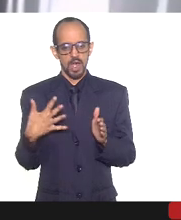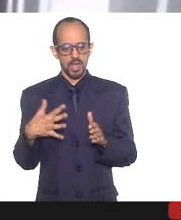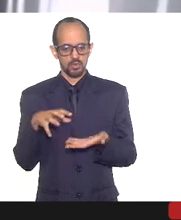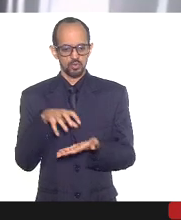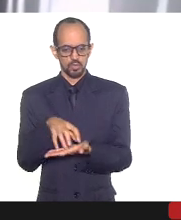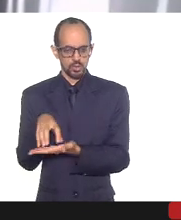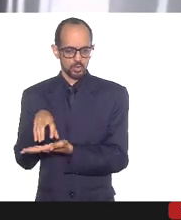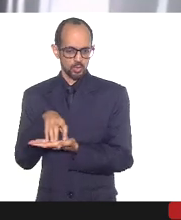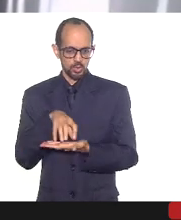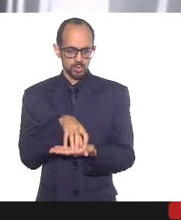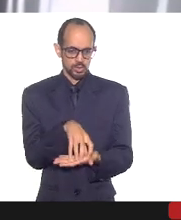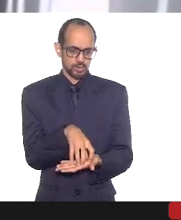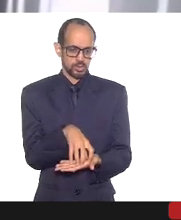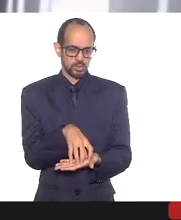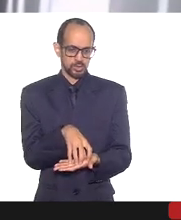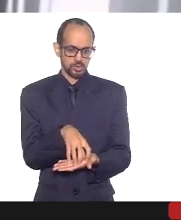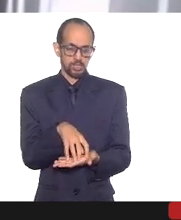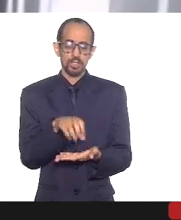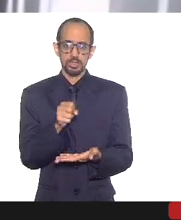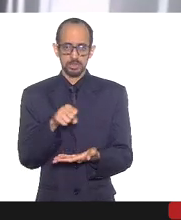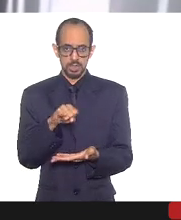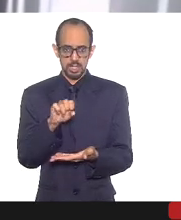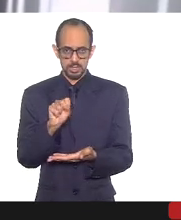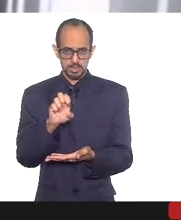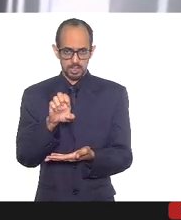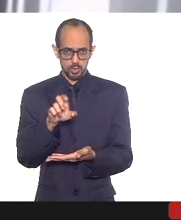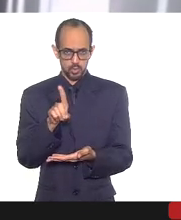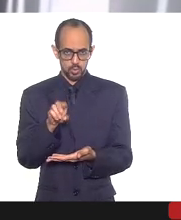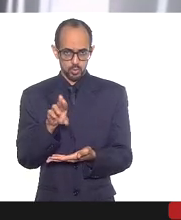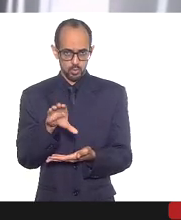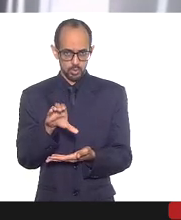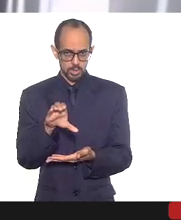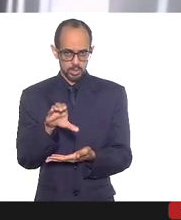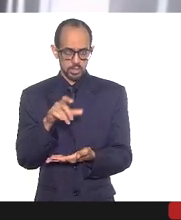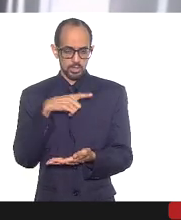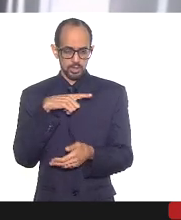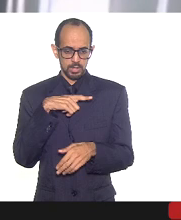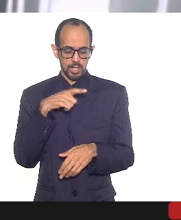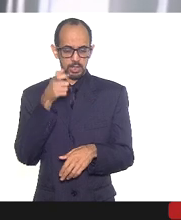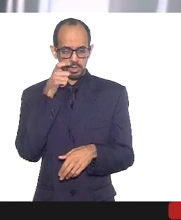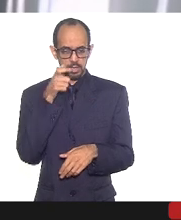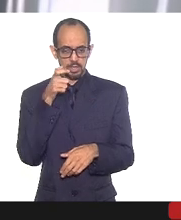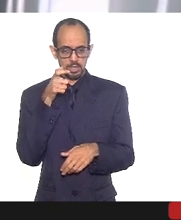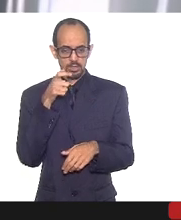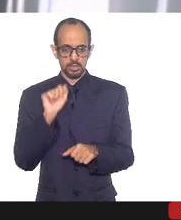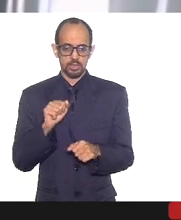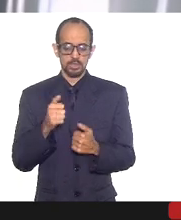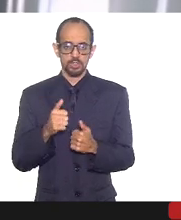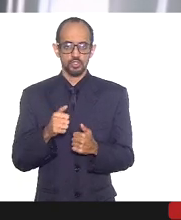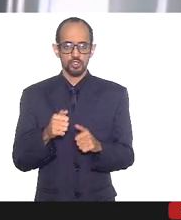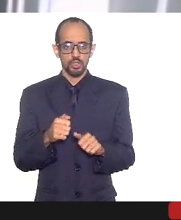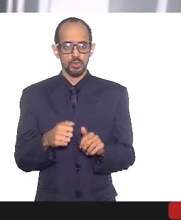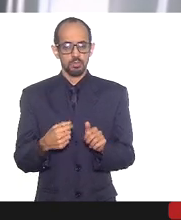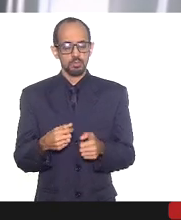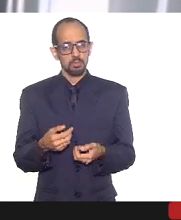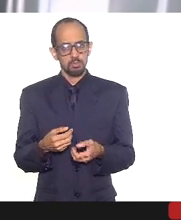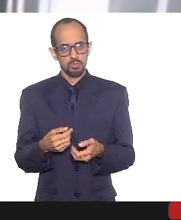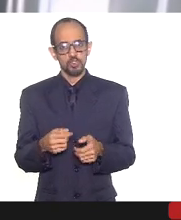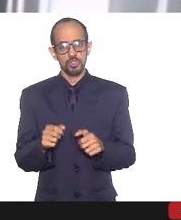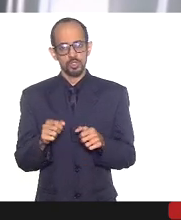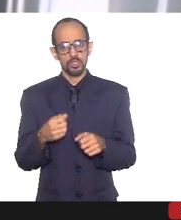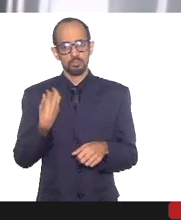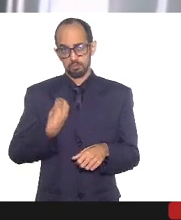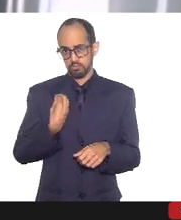fazer presente, se a SEDUC, aqui representada, tiver interesse em mandar um assessor, é uma reunião em que será feito um